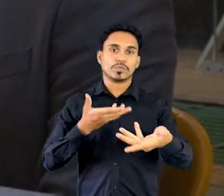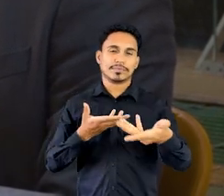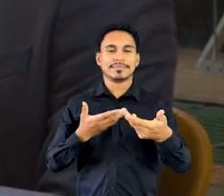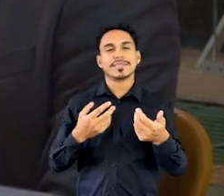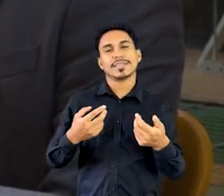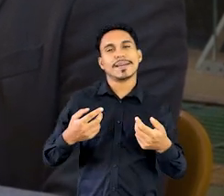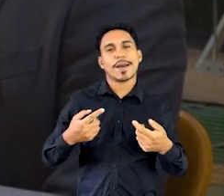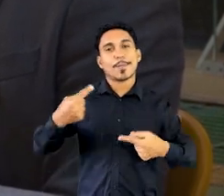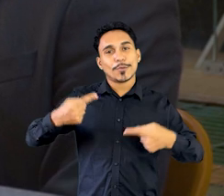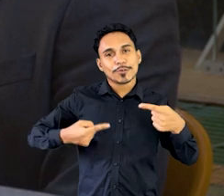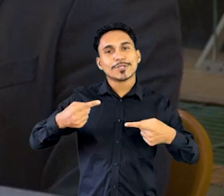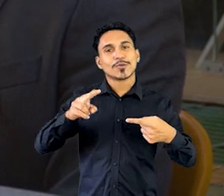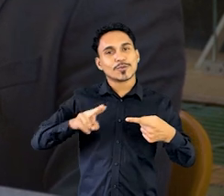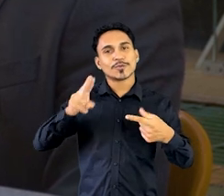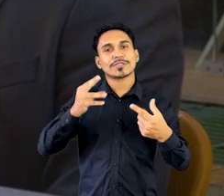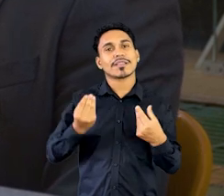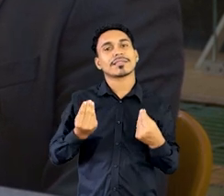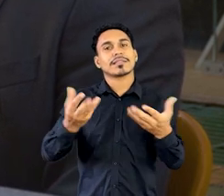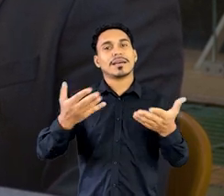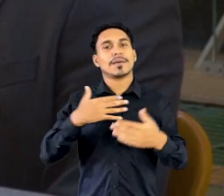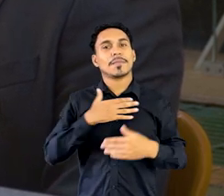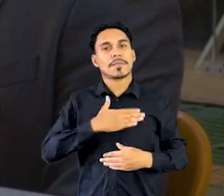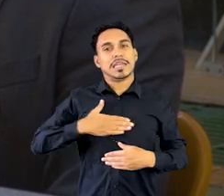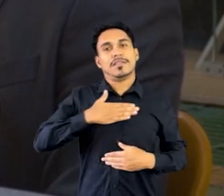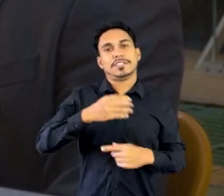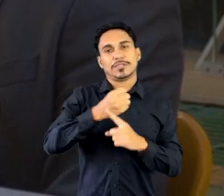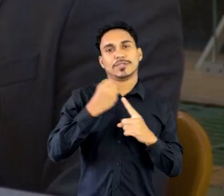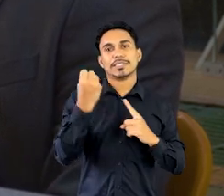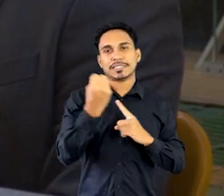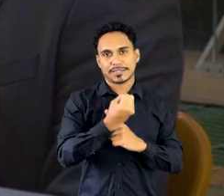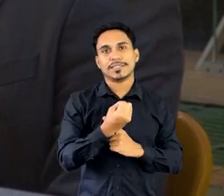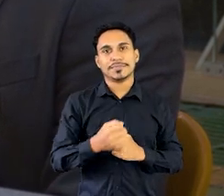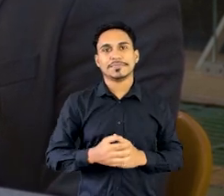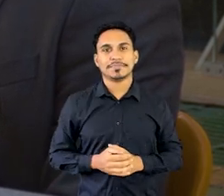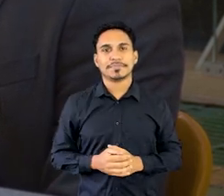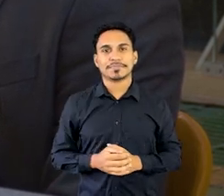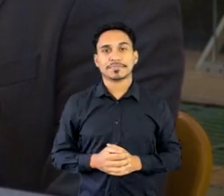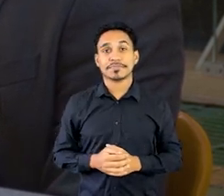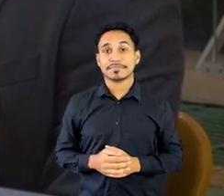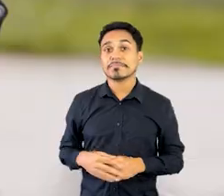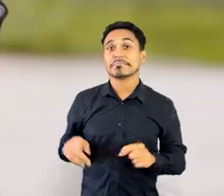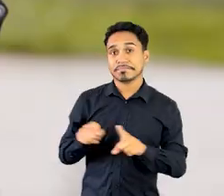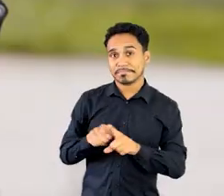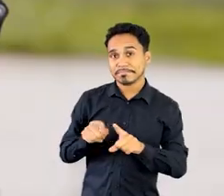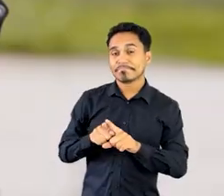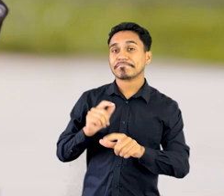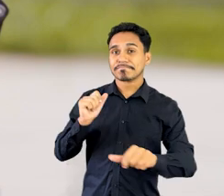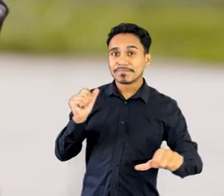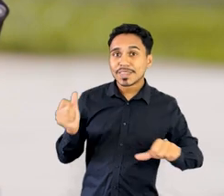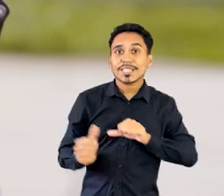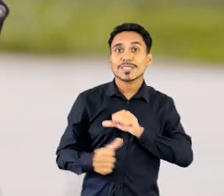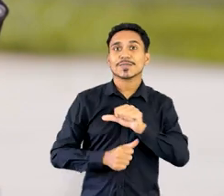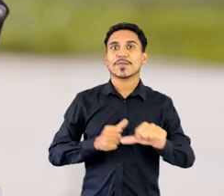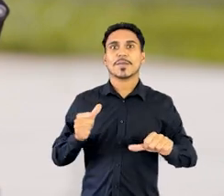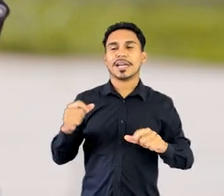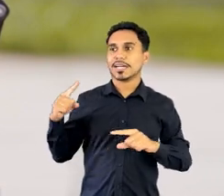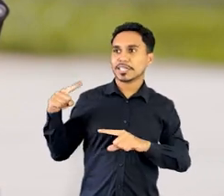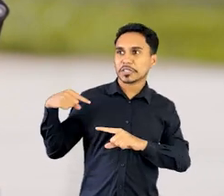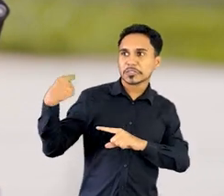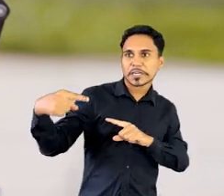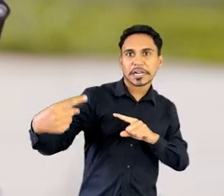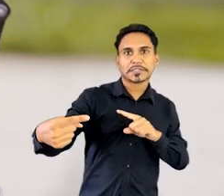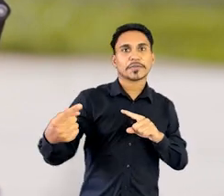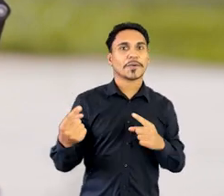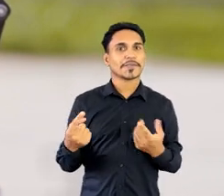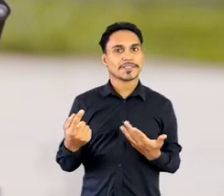só que no nosso caso é para fazer o bem público né sim um benefício social e para transformar como o creomar disse